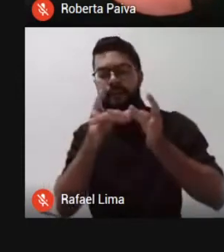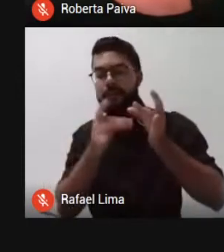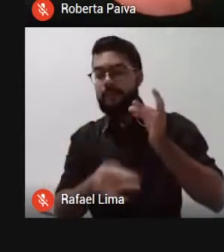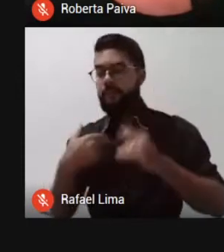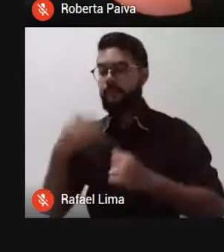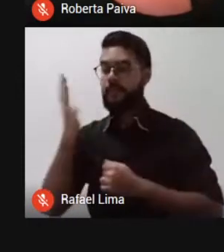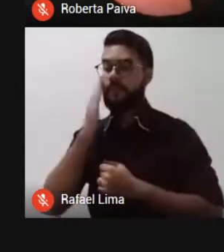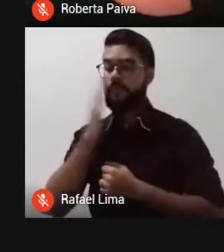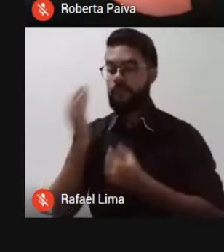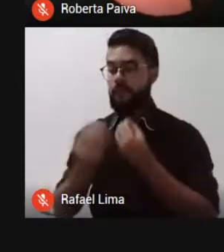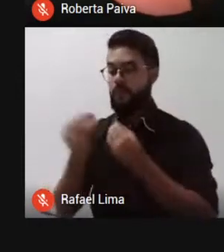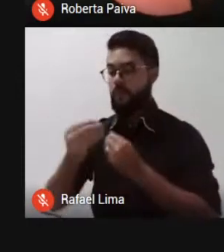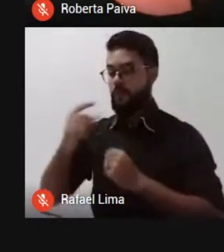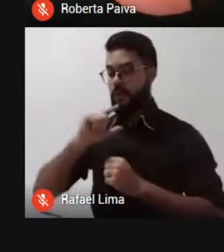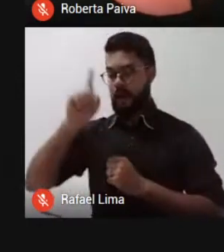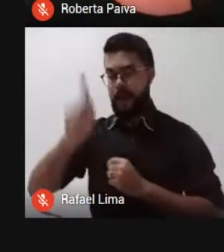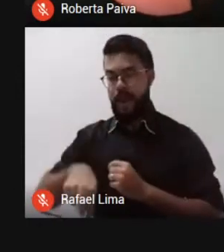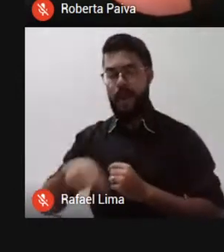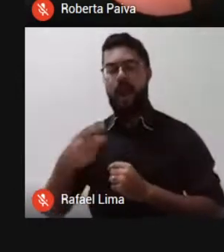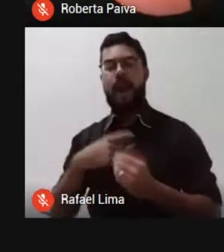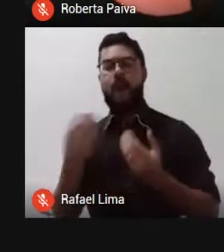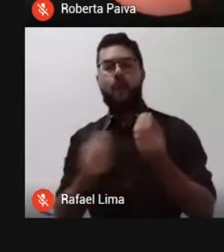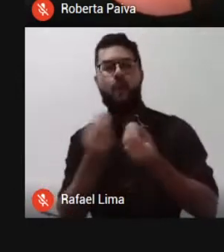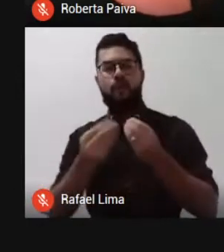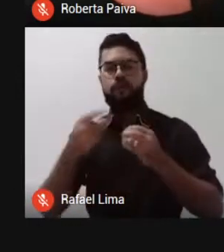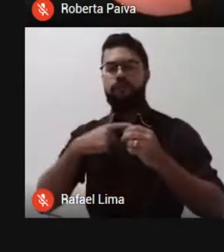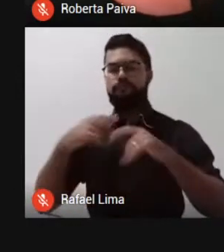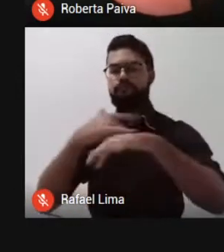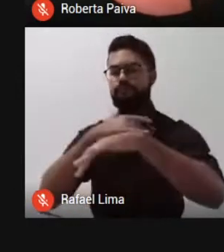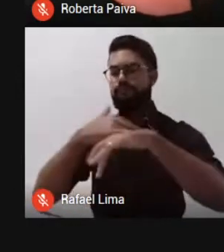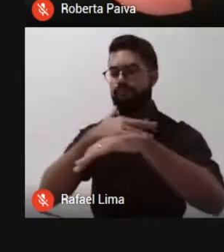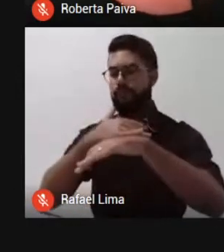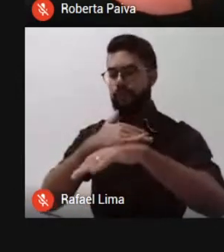a zona urbana desse terreno, né? Quais são as características